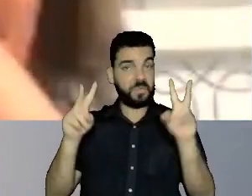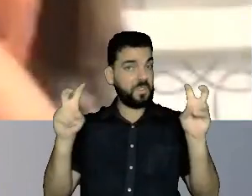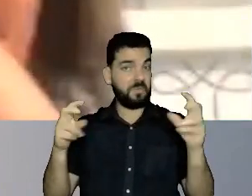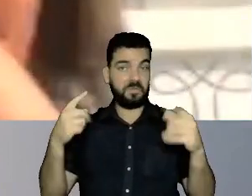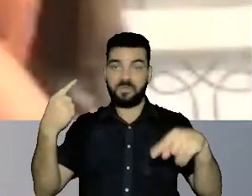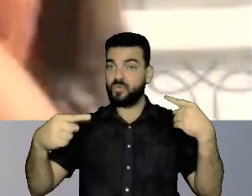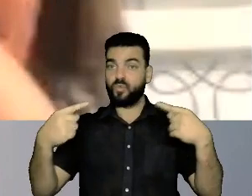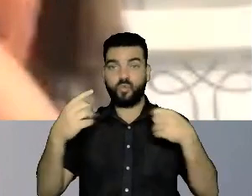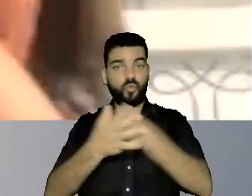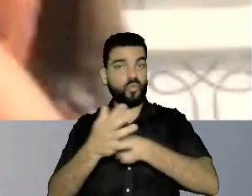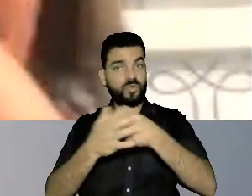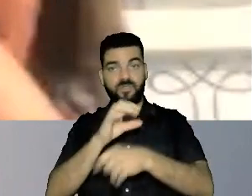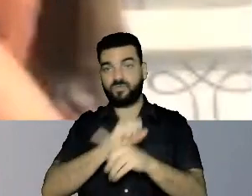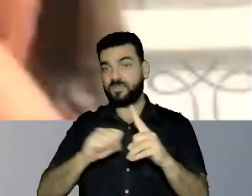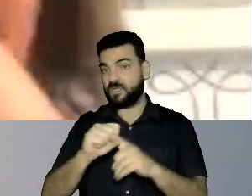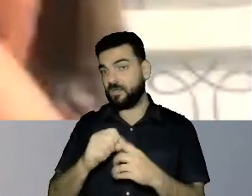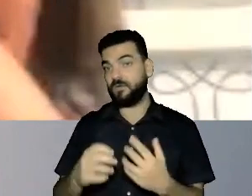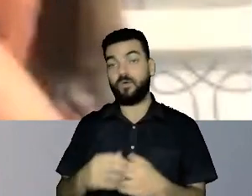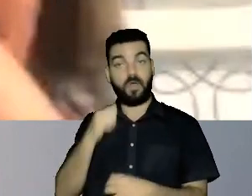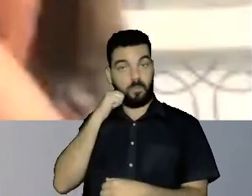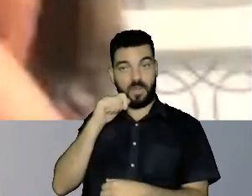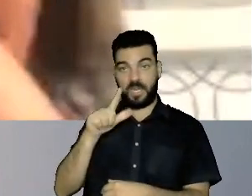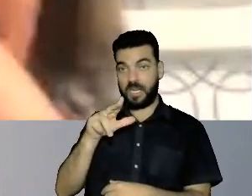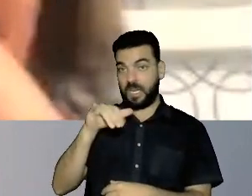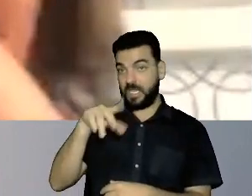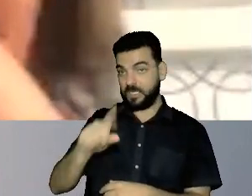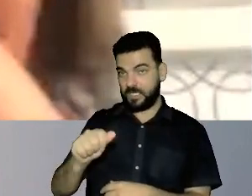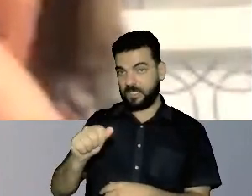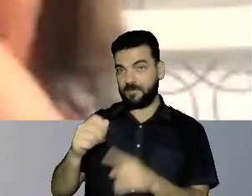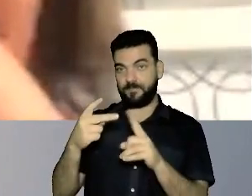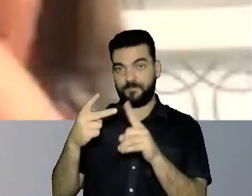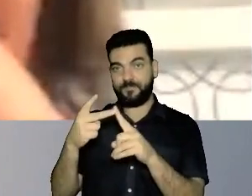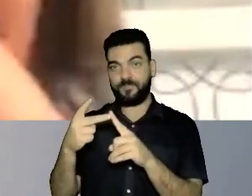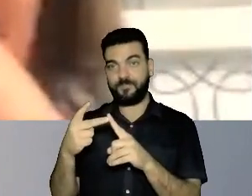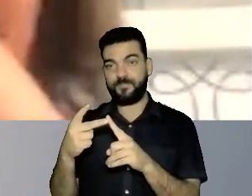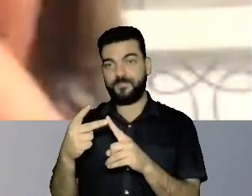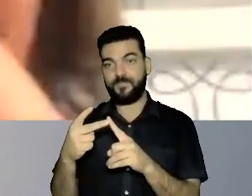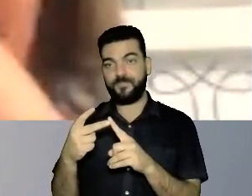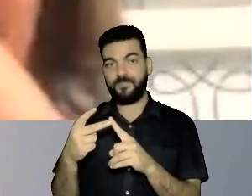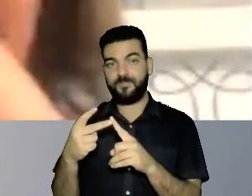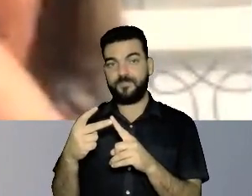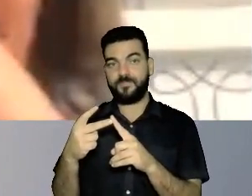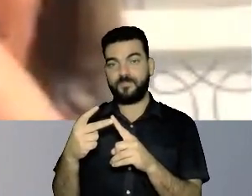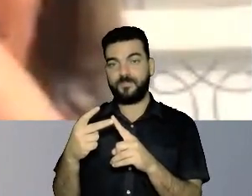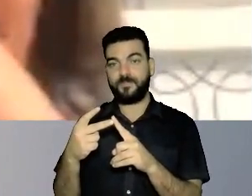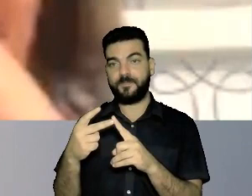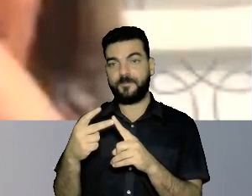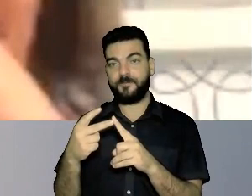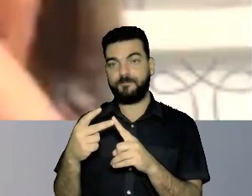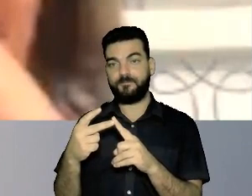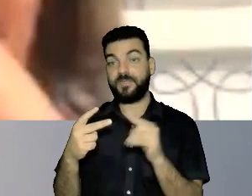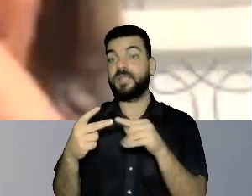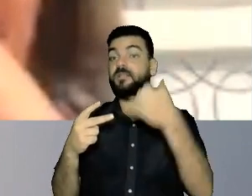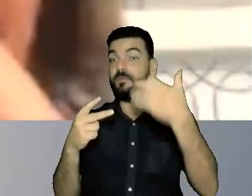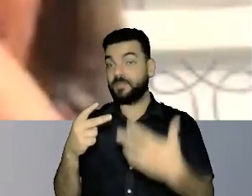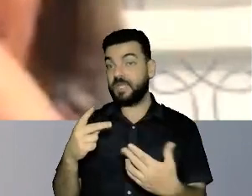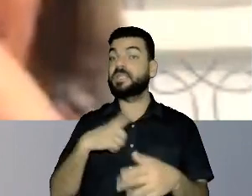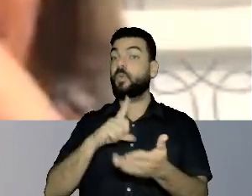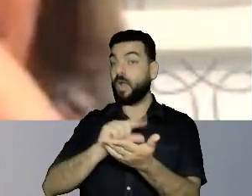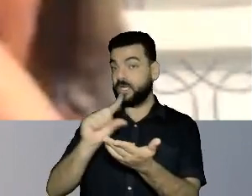e a Linda Nochlin, que trazem algumas dessas questões. Por exemplo, Linda Nochlin, ela faz